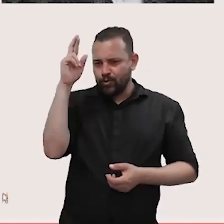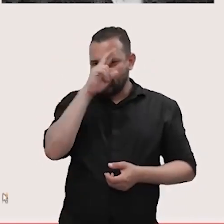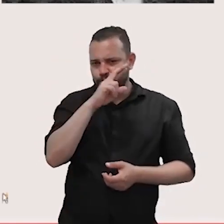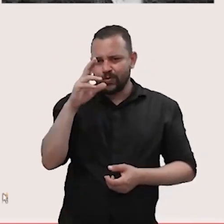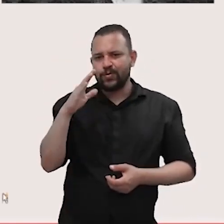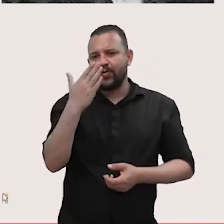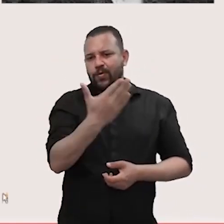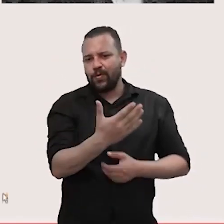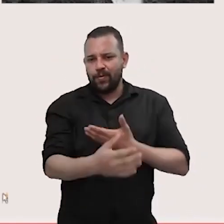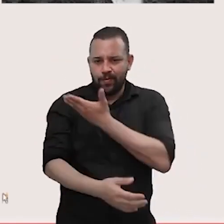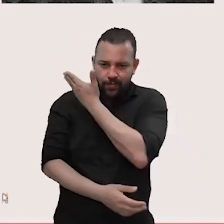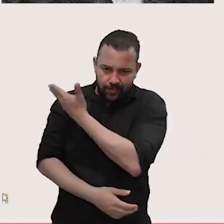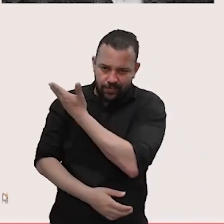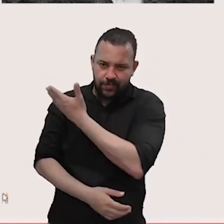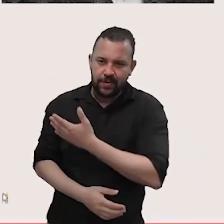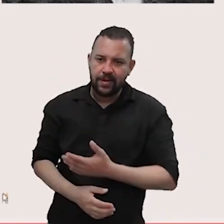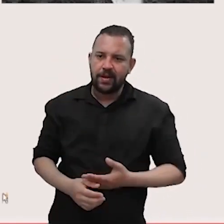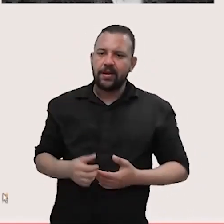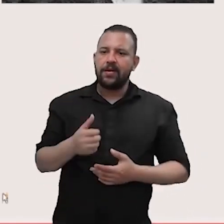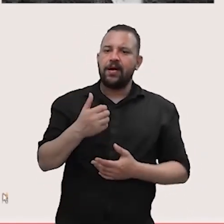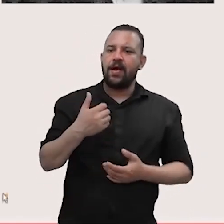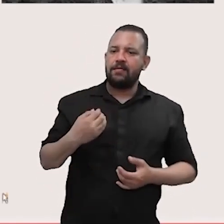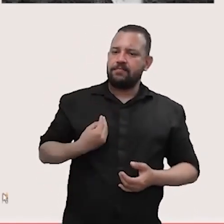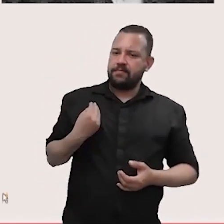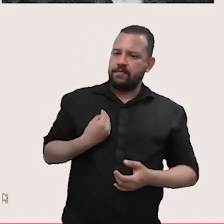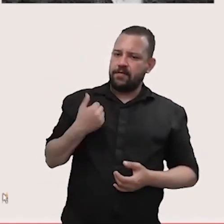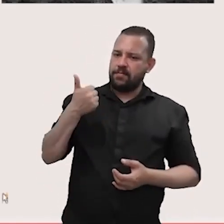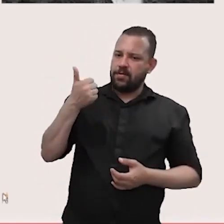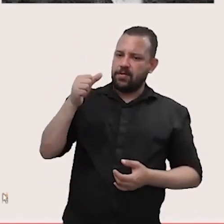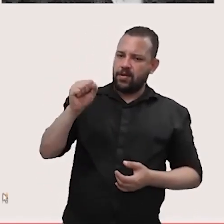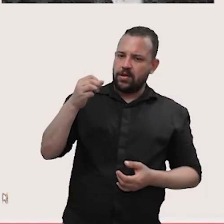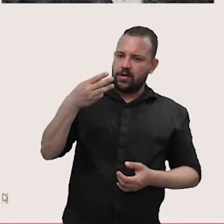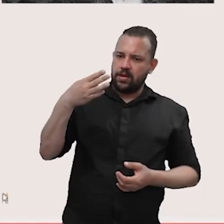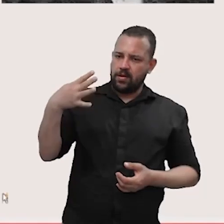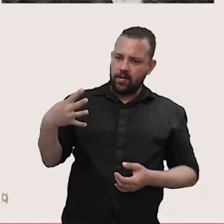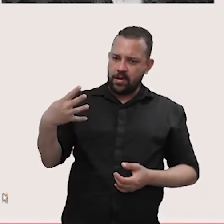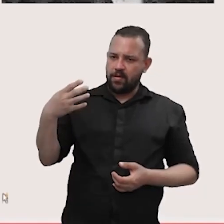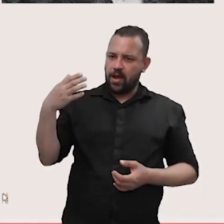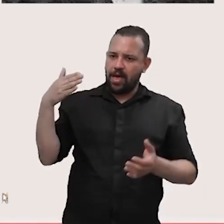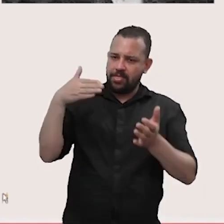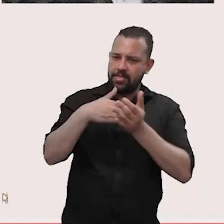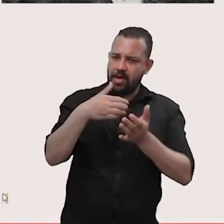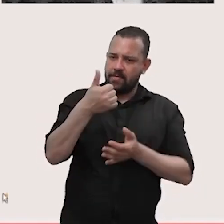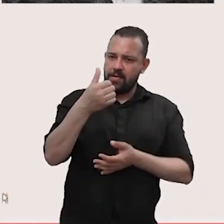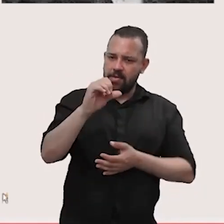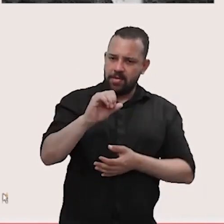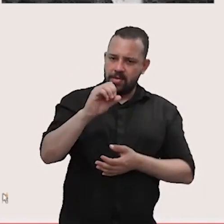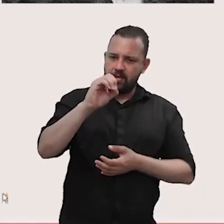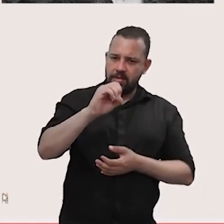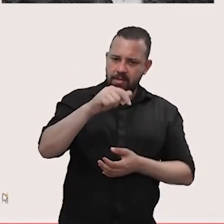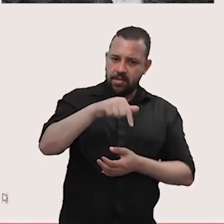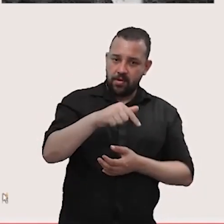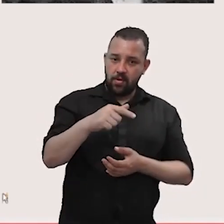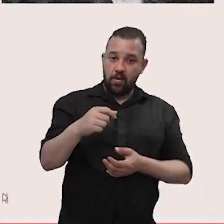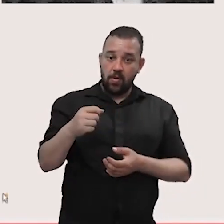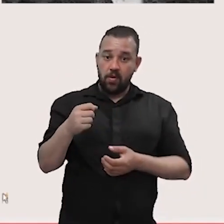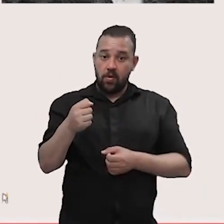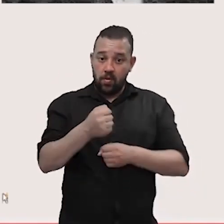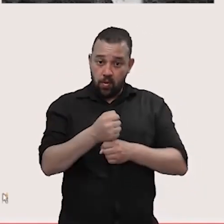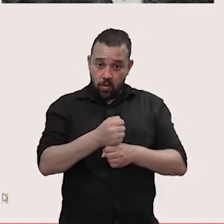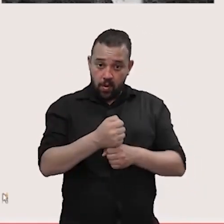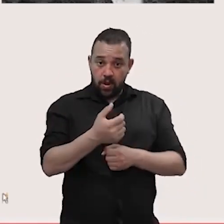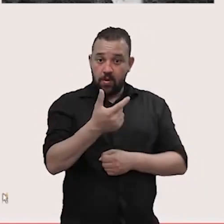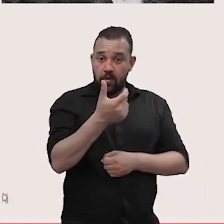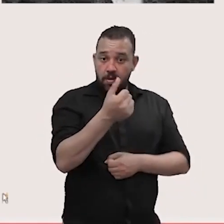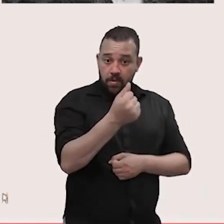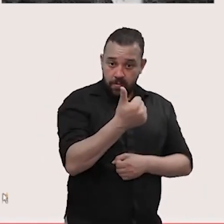de 1834 a 1907. No ano de 1869, em função da